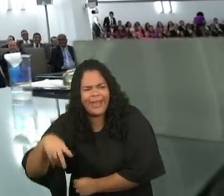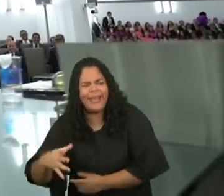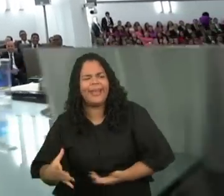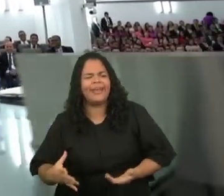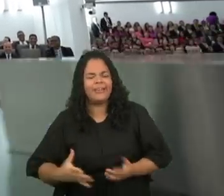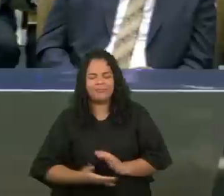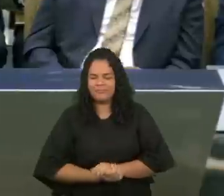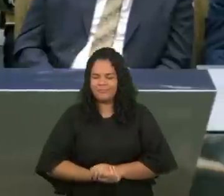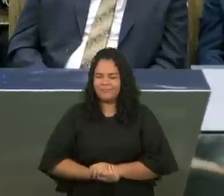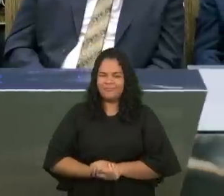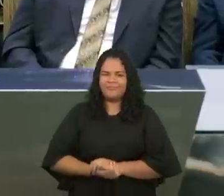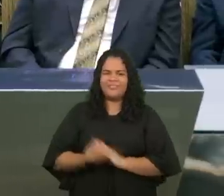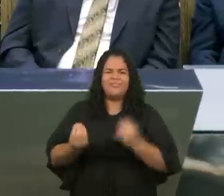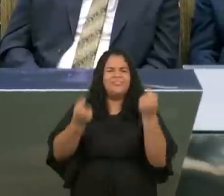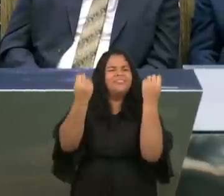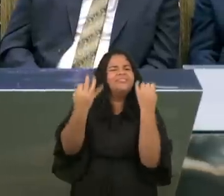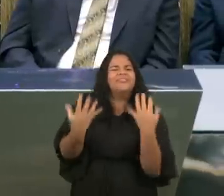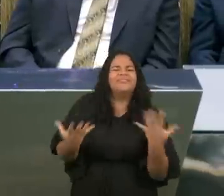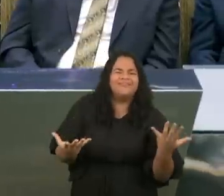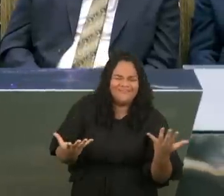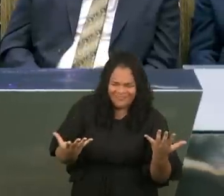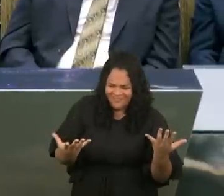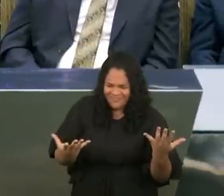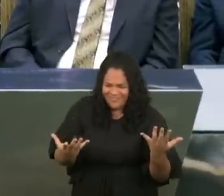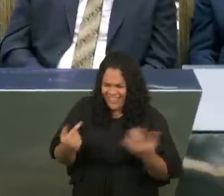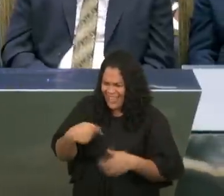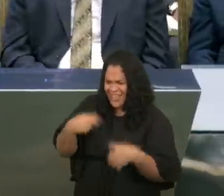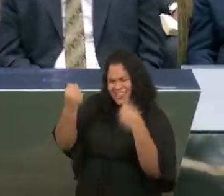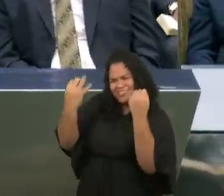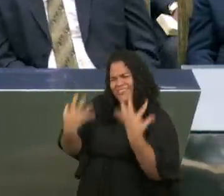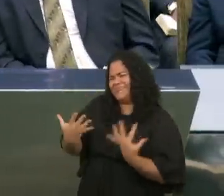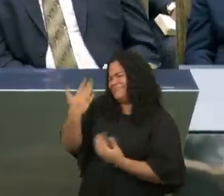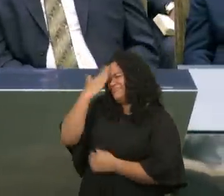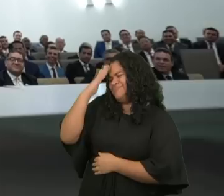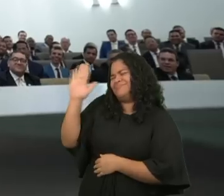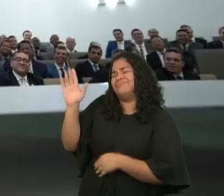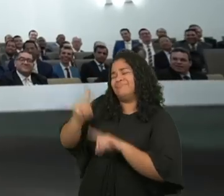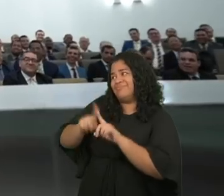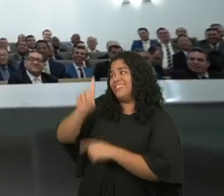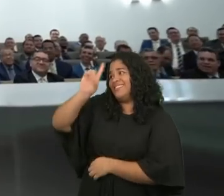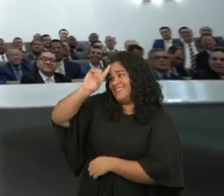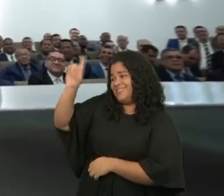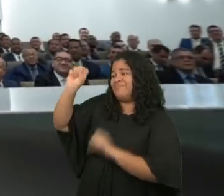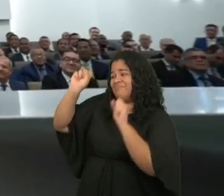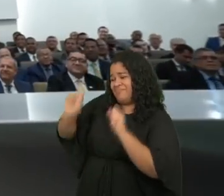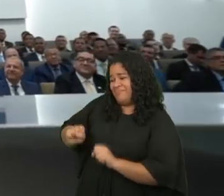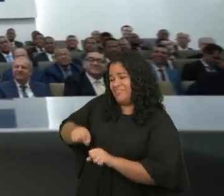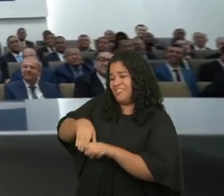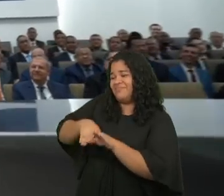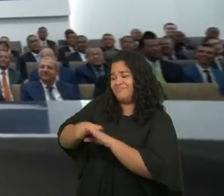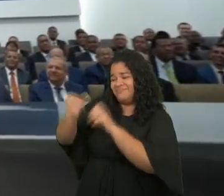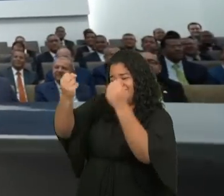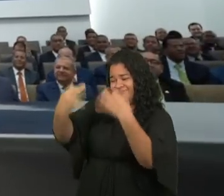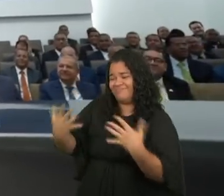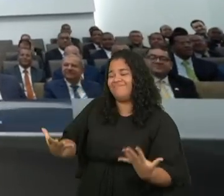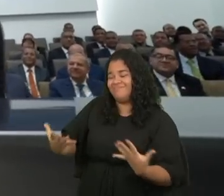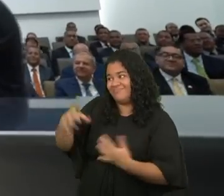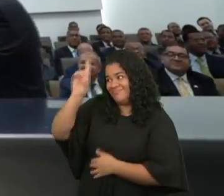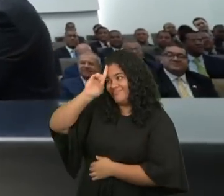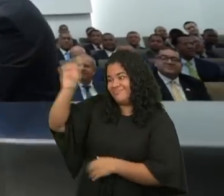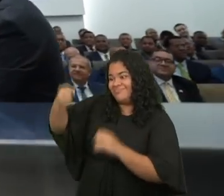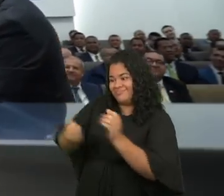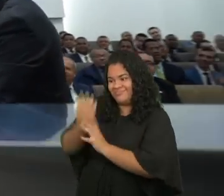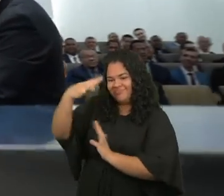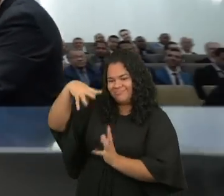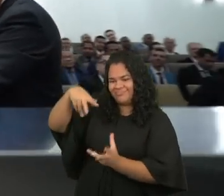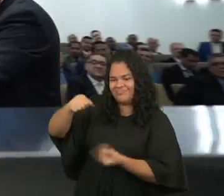Eu não tenho como explicar, não. Vou perguntar a Deus, viu? Mas que ele fez desse jeito. E que ele disse, vai ter na